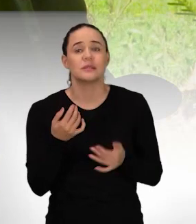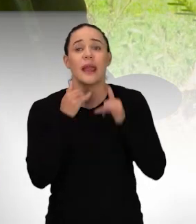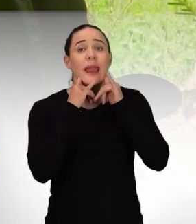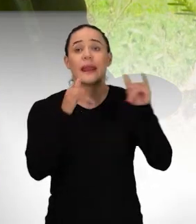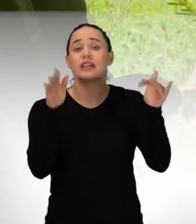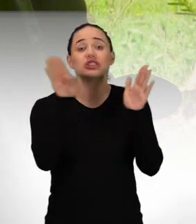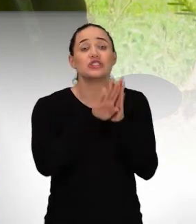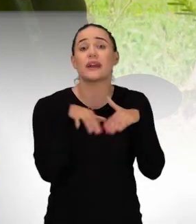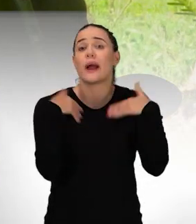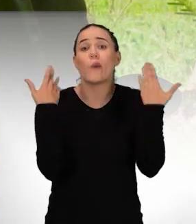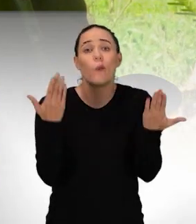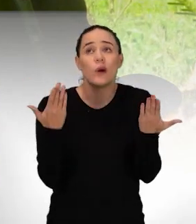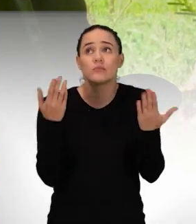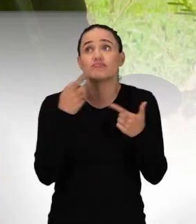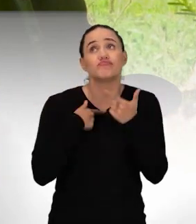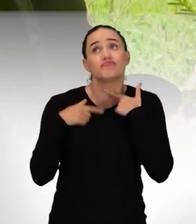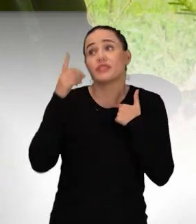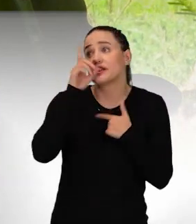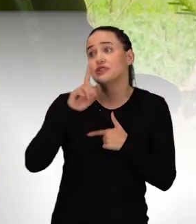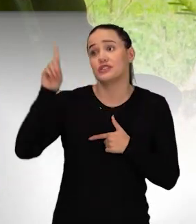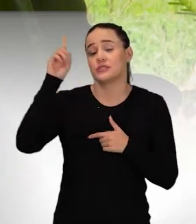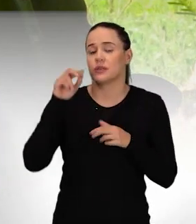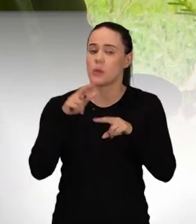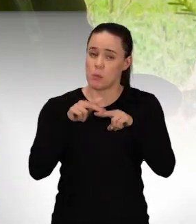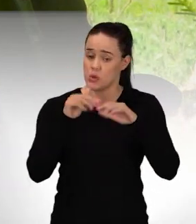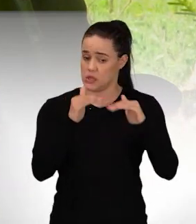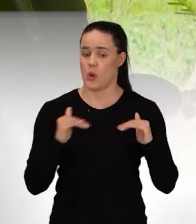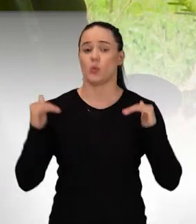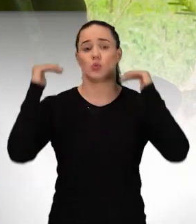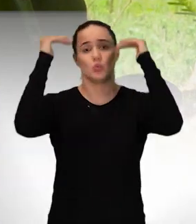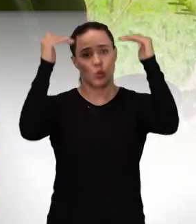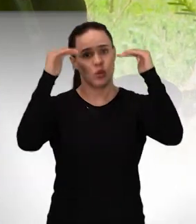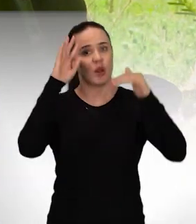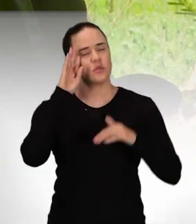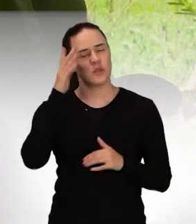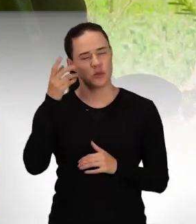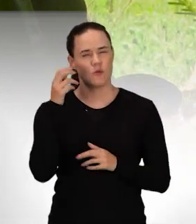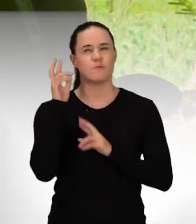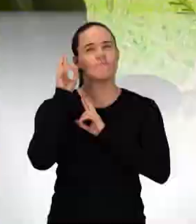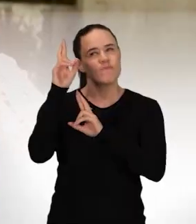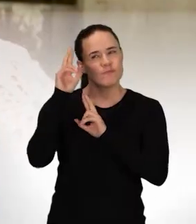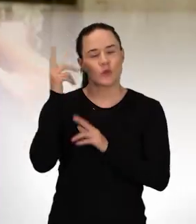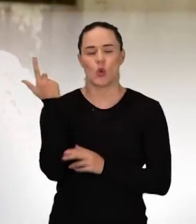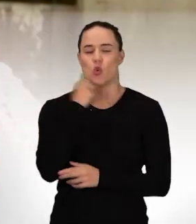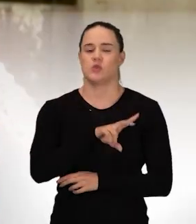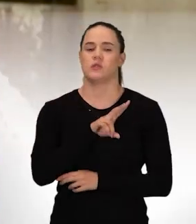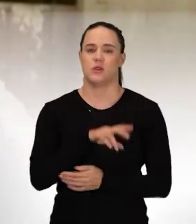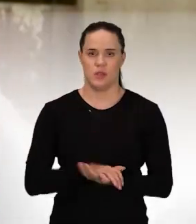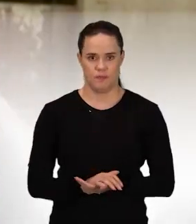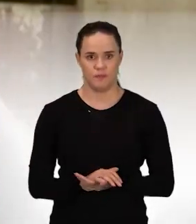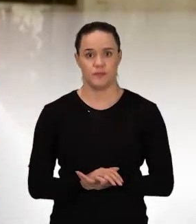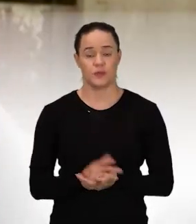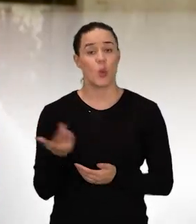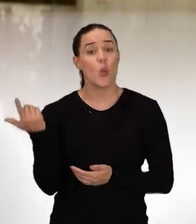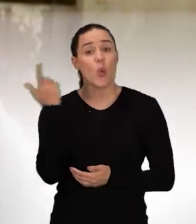quando? Eu digo, quando Deus quiser. Mas agora a autoridade está tomando as providências e com fé em Deus vai chegar. Quando chegar a